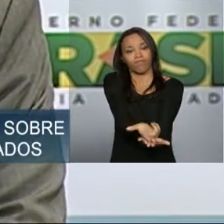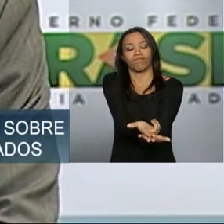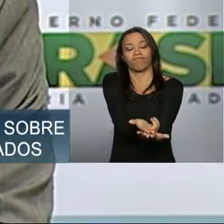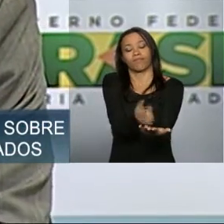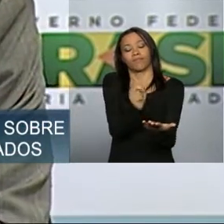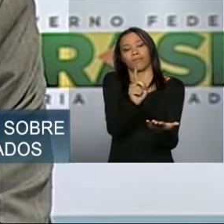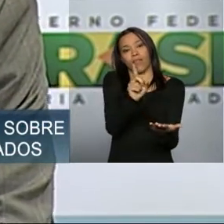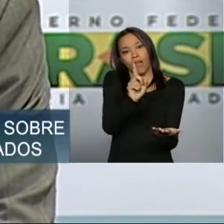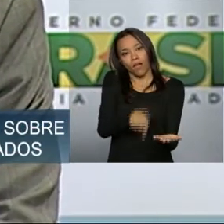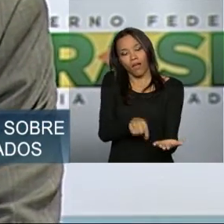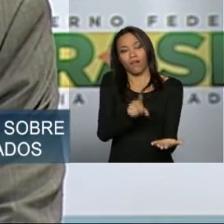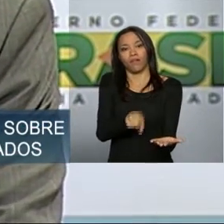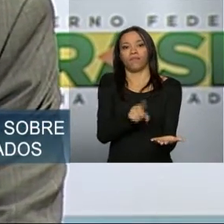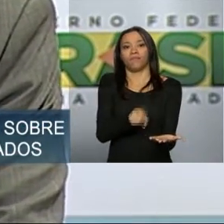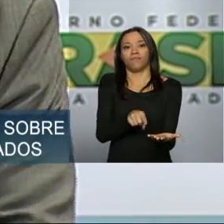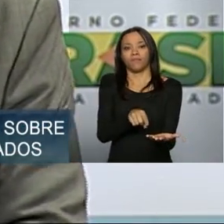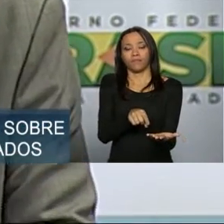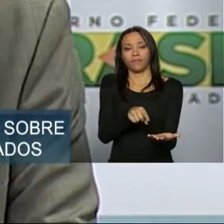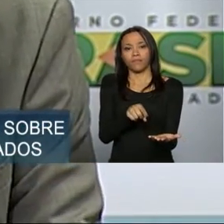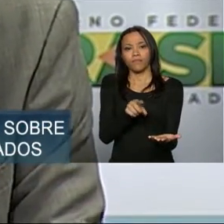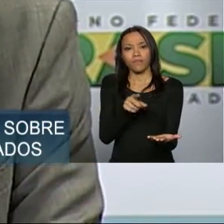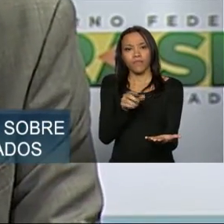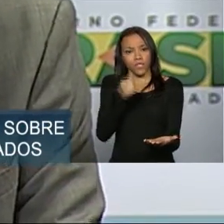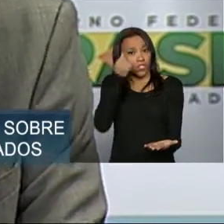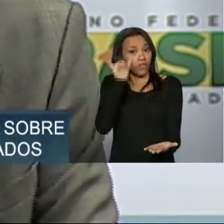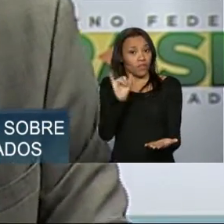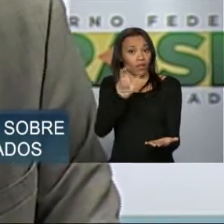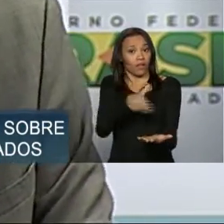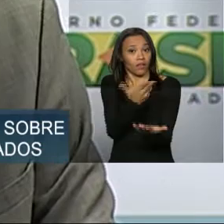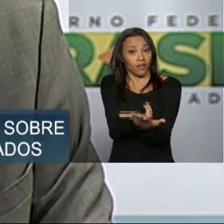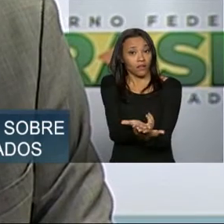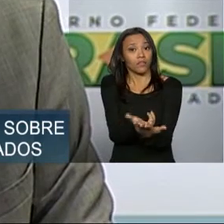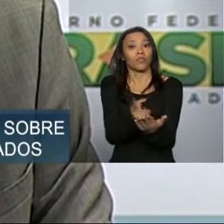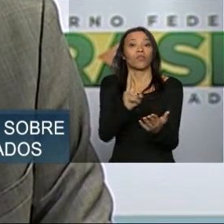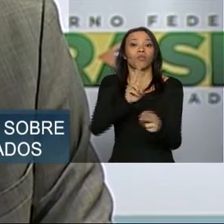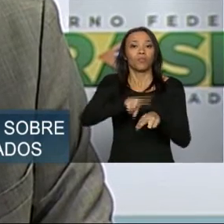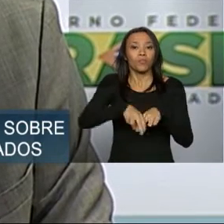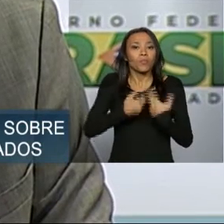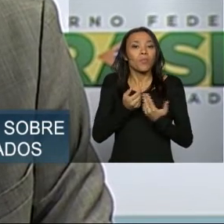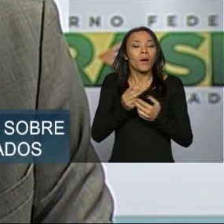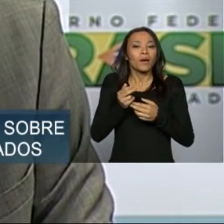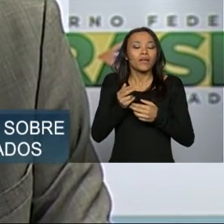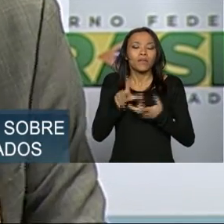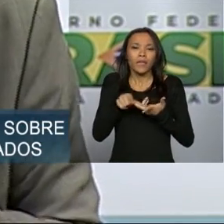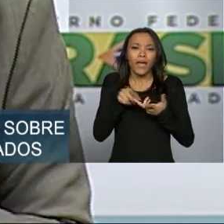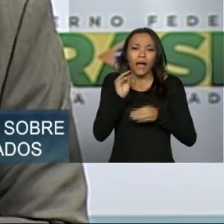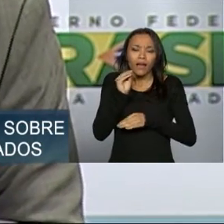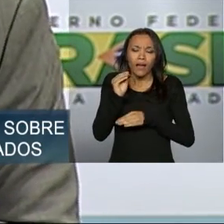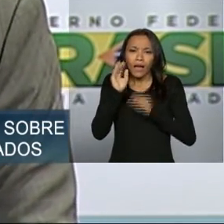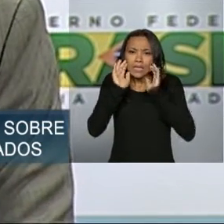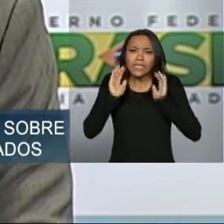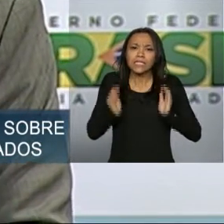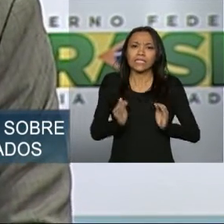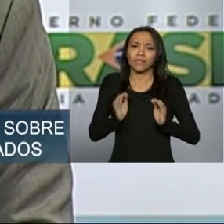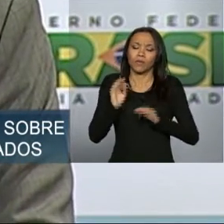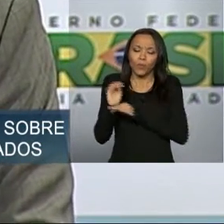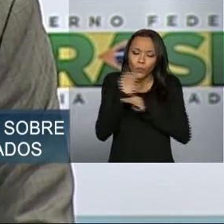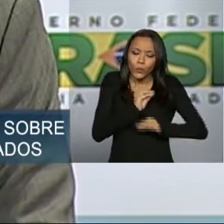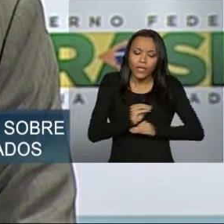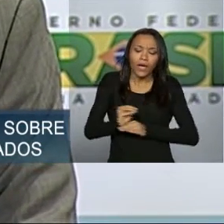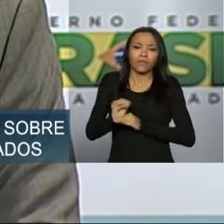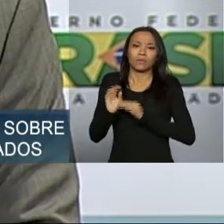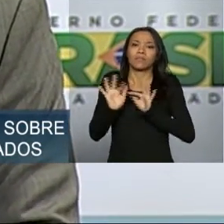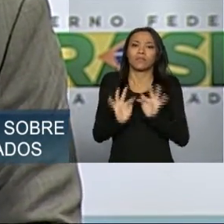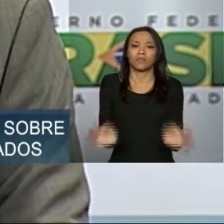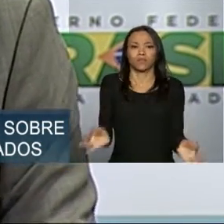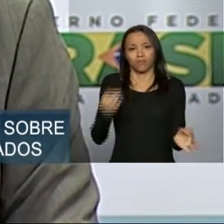sensíveis de internação, de evitar a internação, pela atenção primária. Então, é muito claro esse